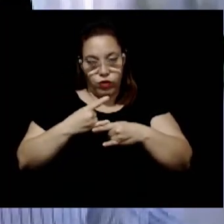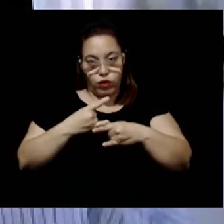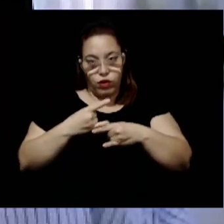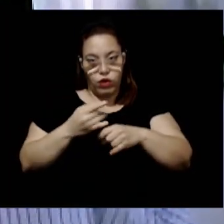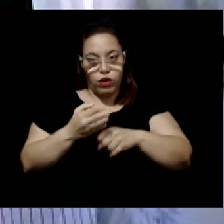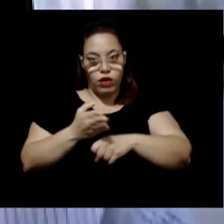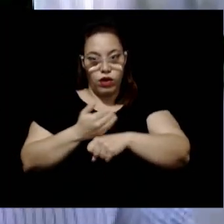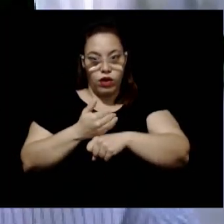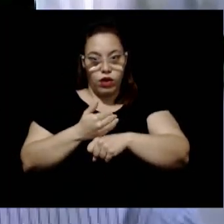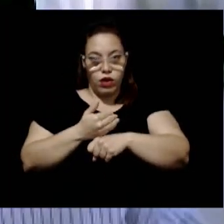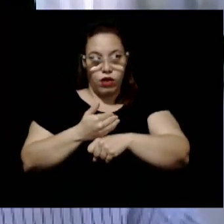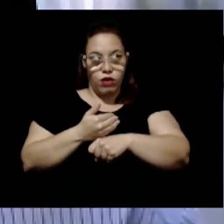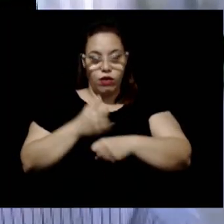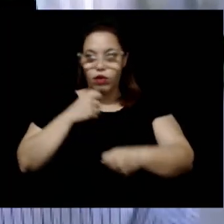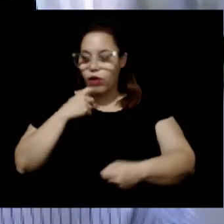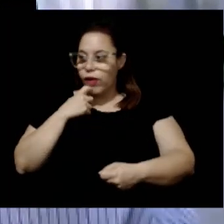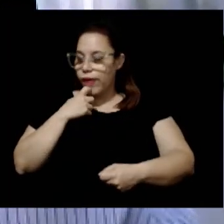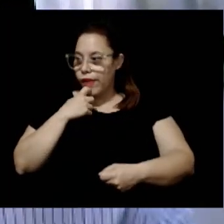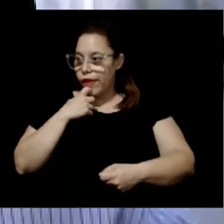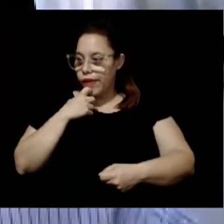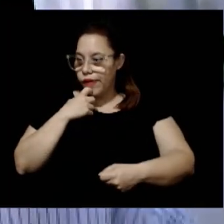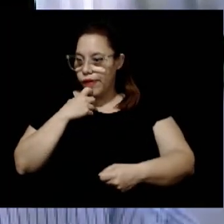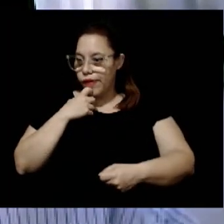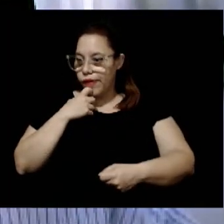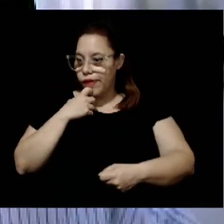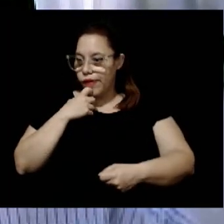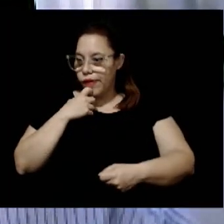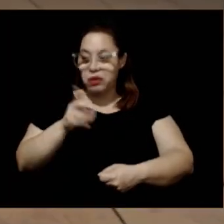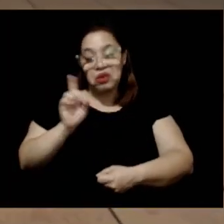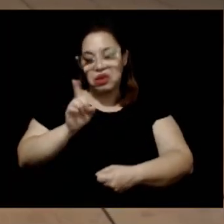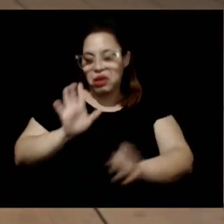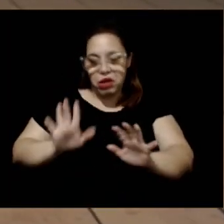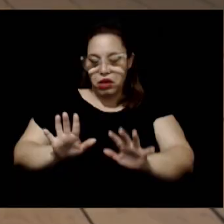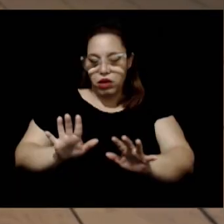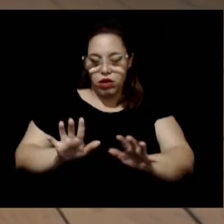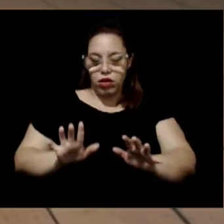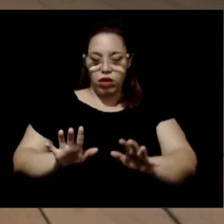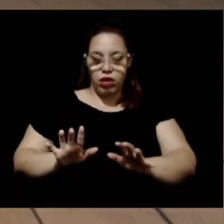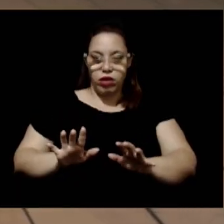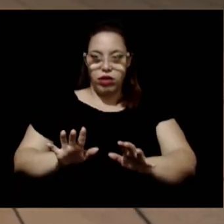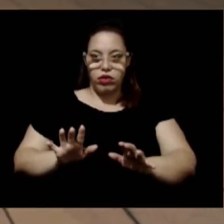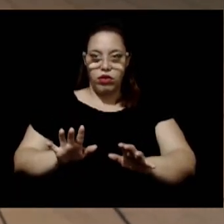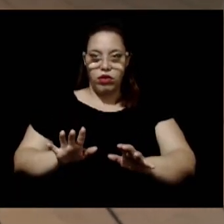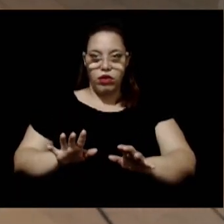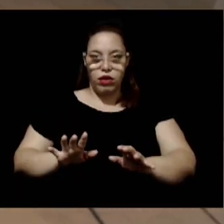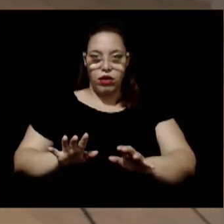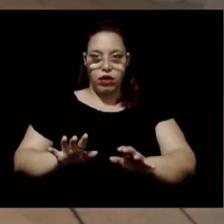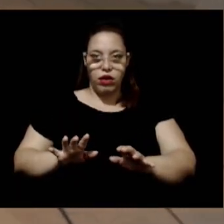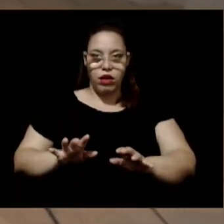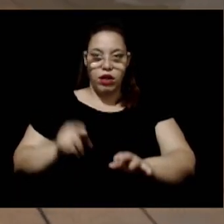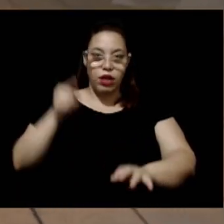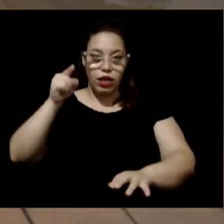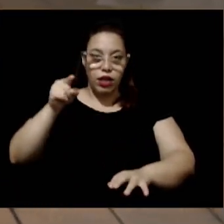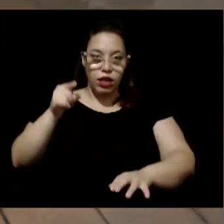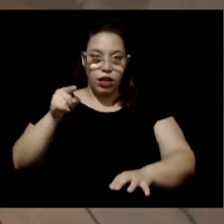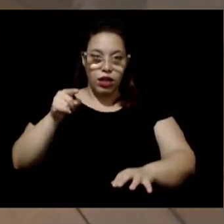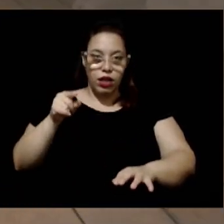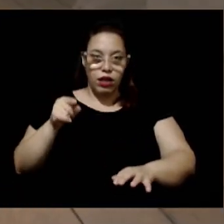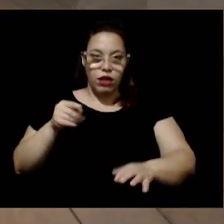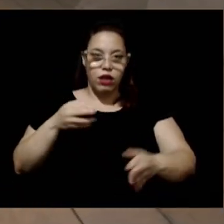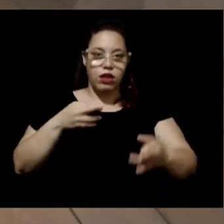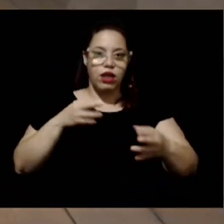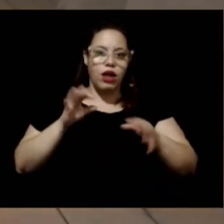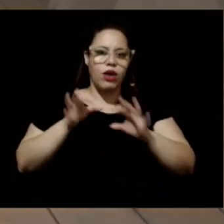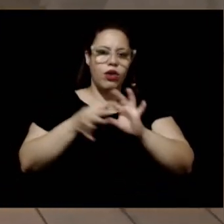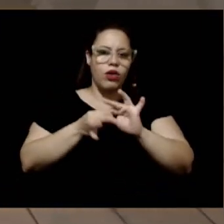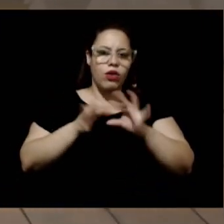mais frequentemente, outras nem tanto, mas e ela também está no contexto das outras